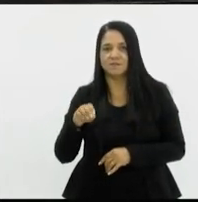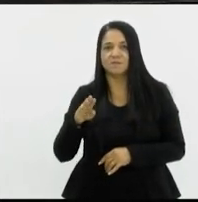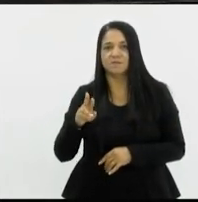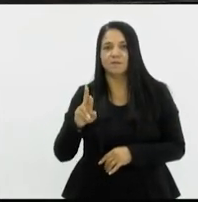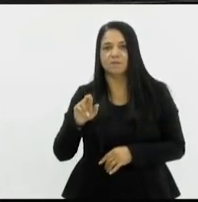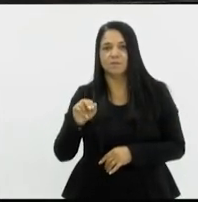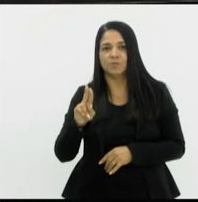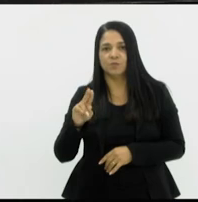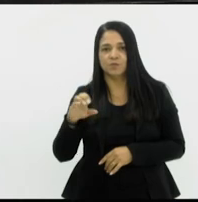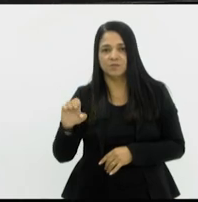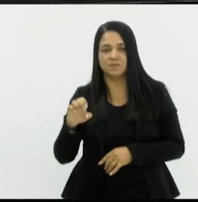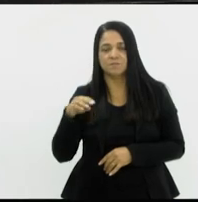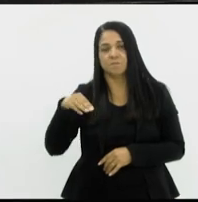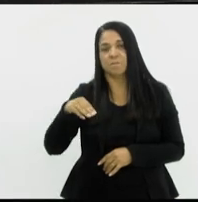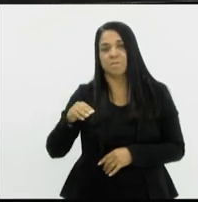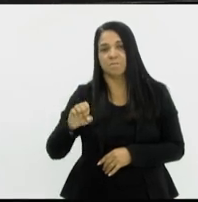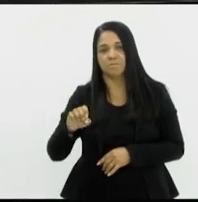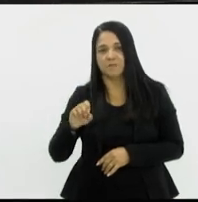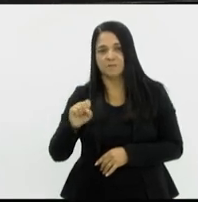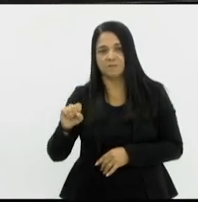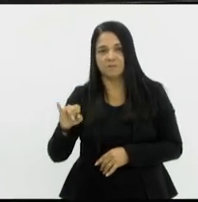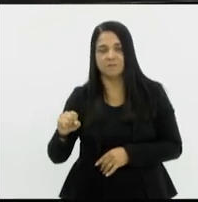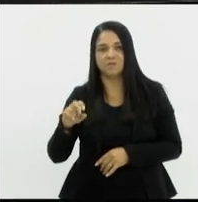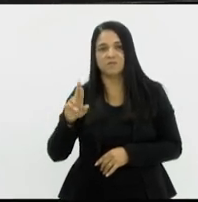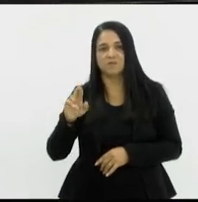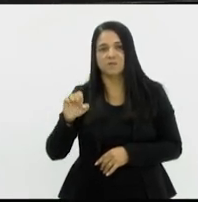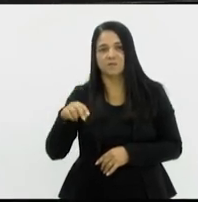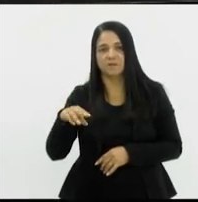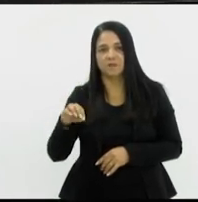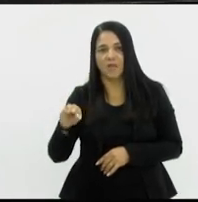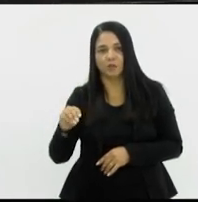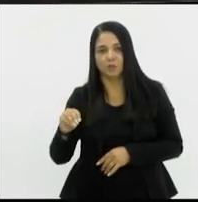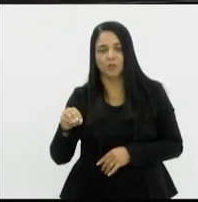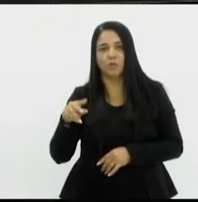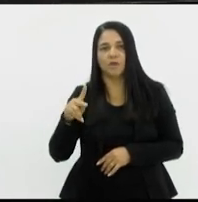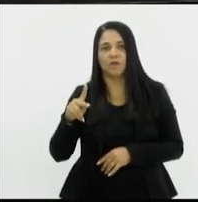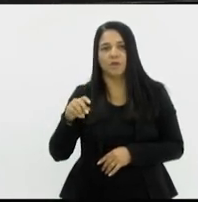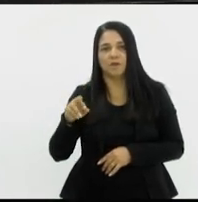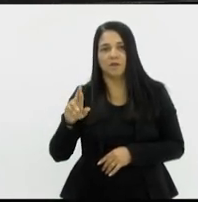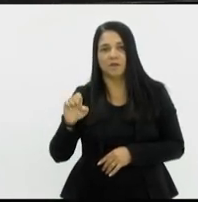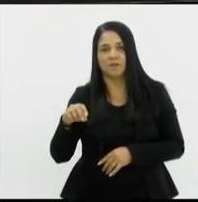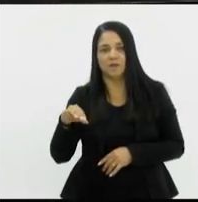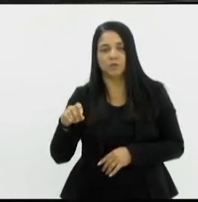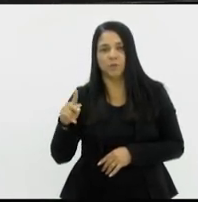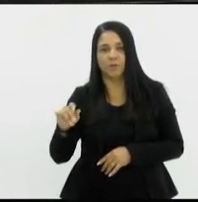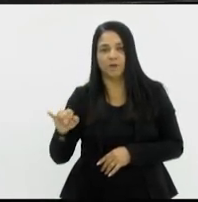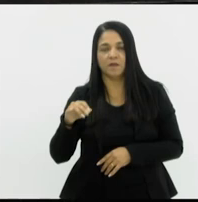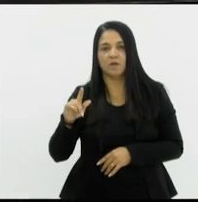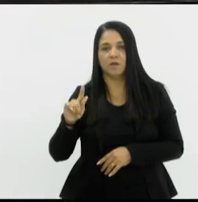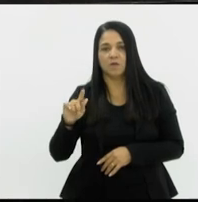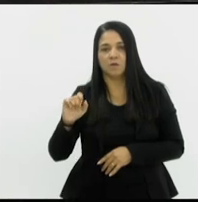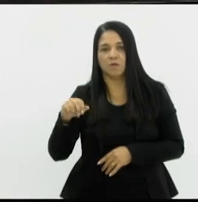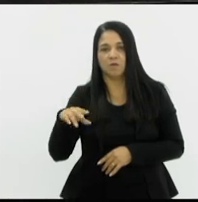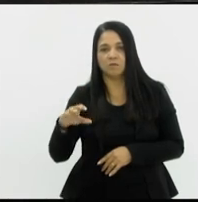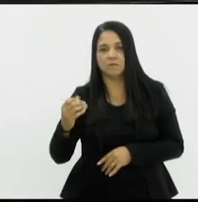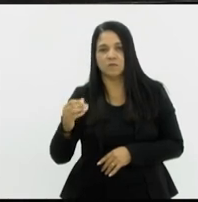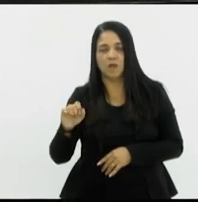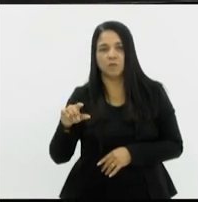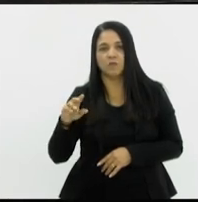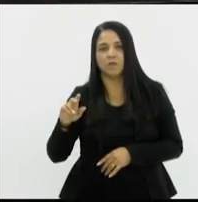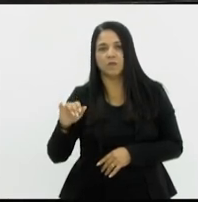Bruce, Messias, Renato Pai, Gonçalo,